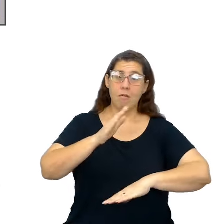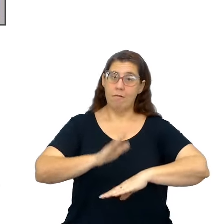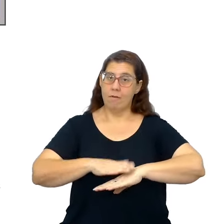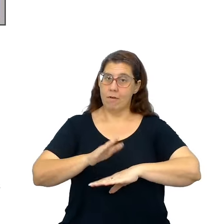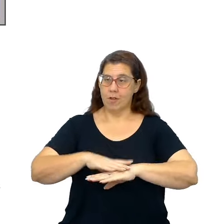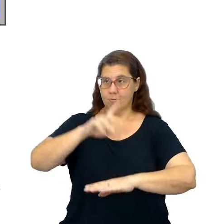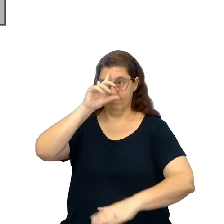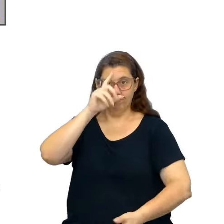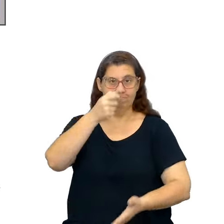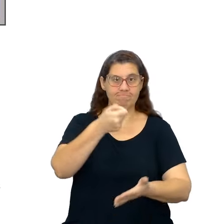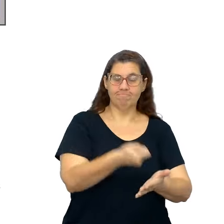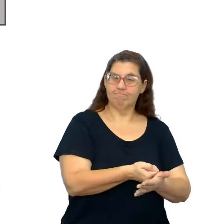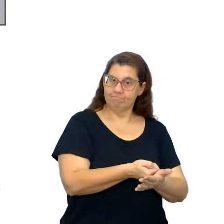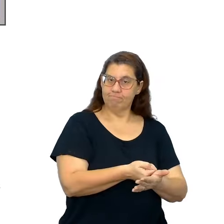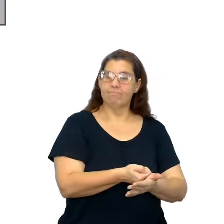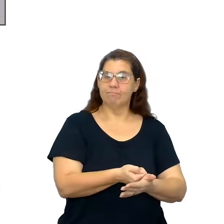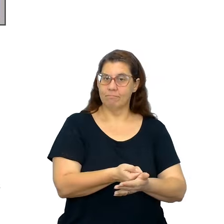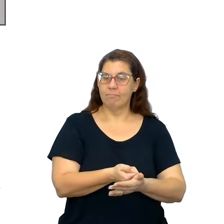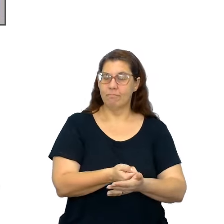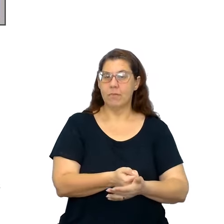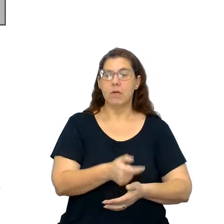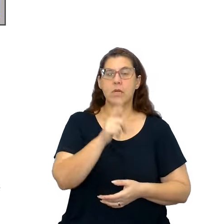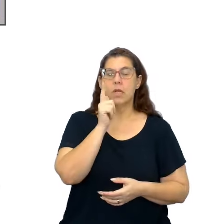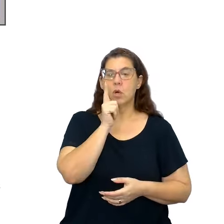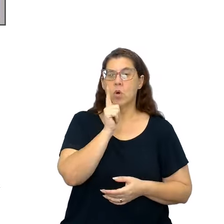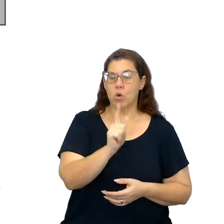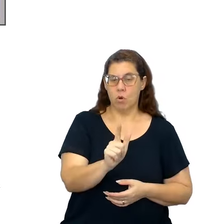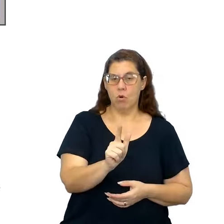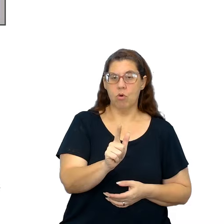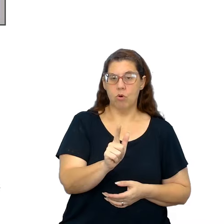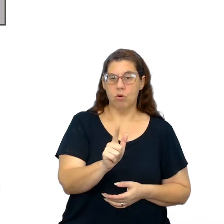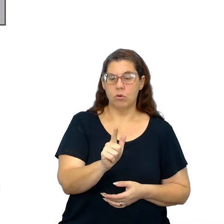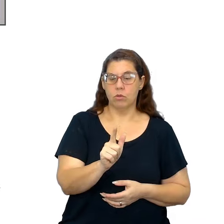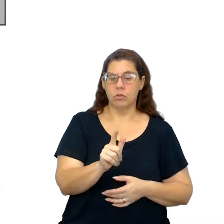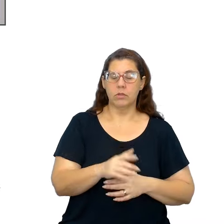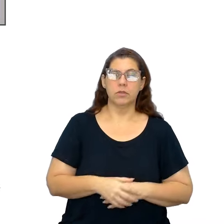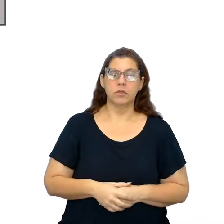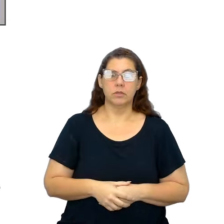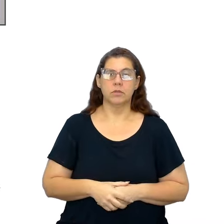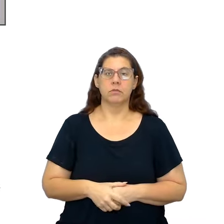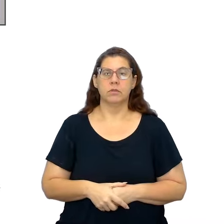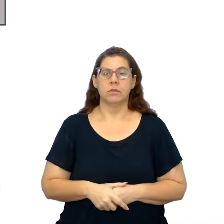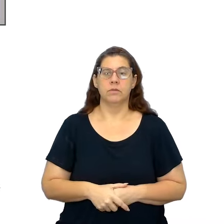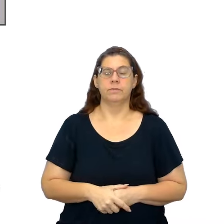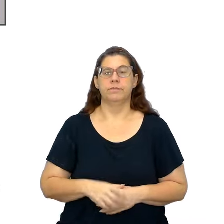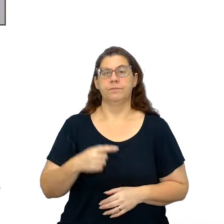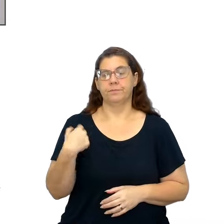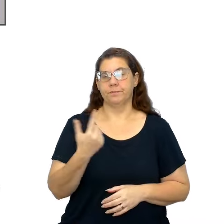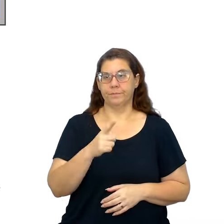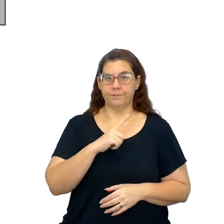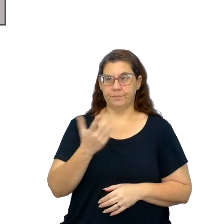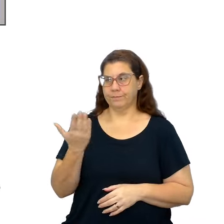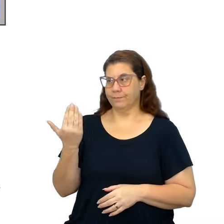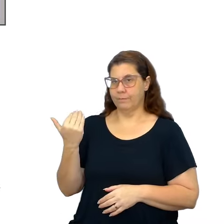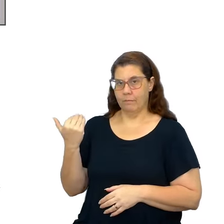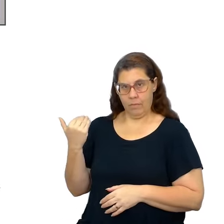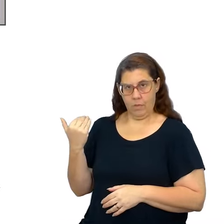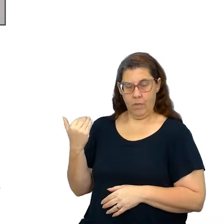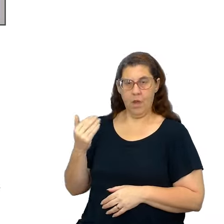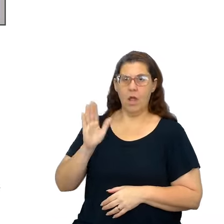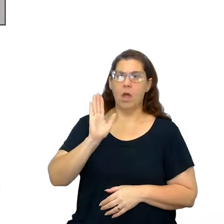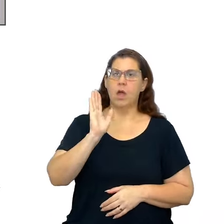a decisão, né, para que ele consiga, por meio do que ele tem anteriormente, por meio do que